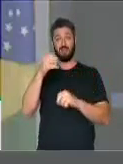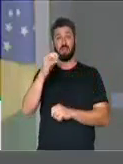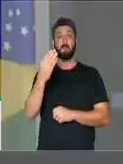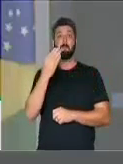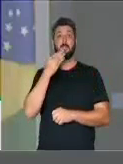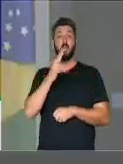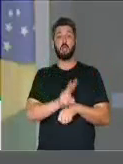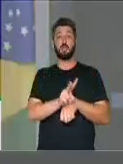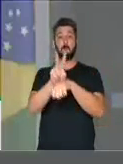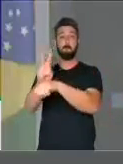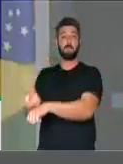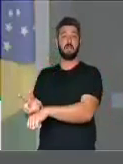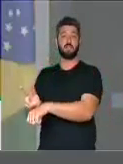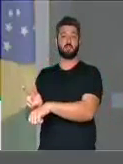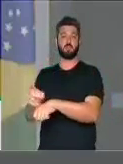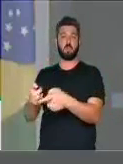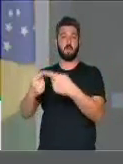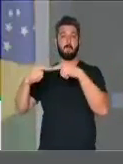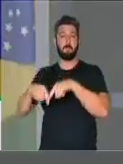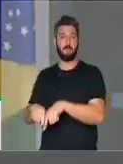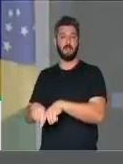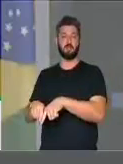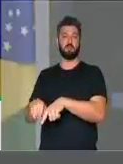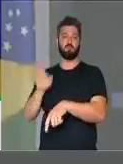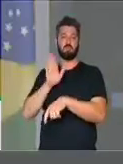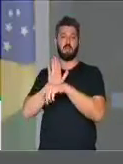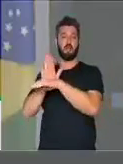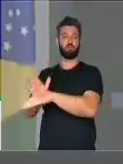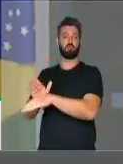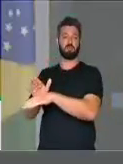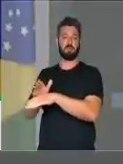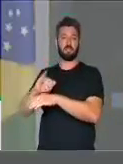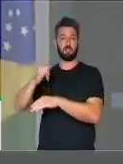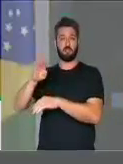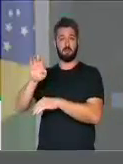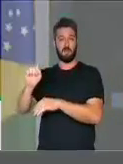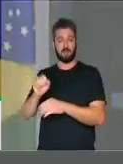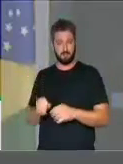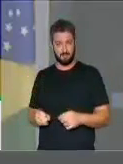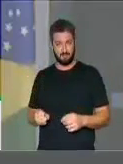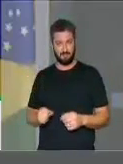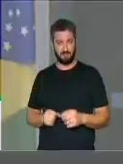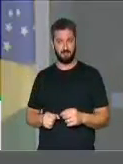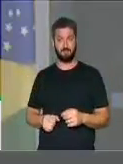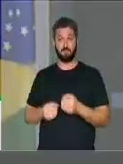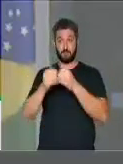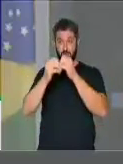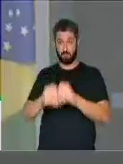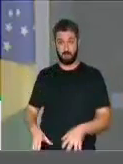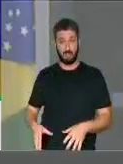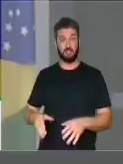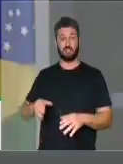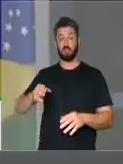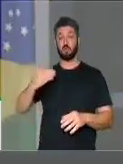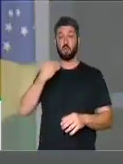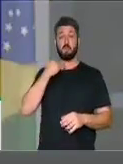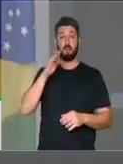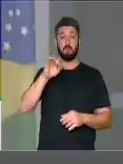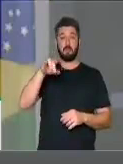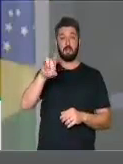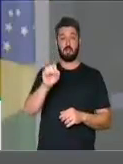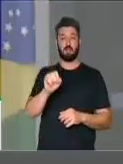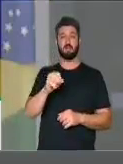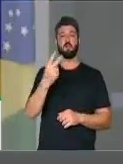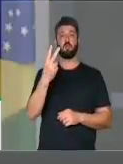empréstimos subsidiados, aquisições e participação no capital da empresa, e um prejuízo direto ao banco de